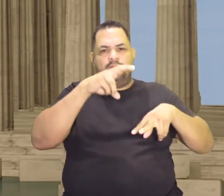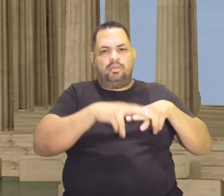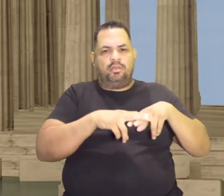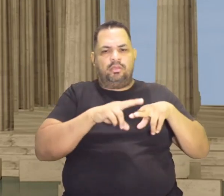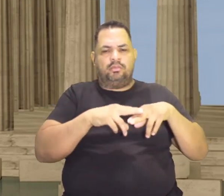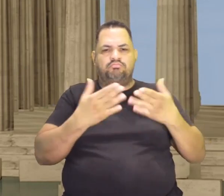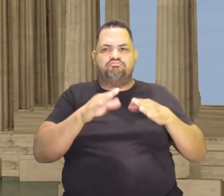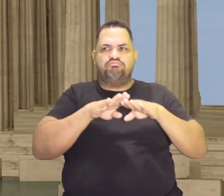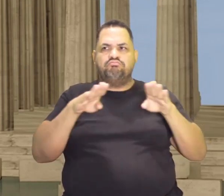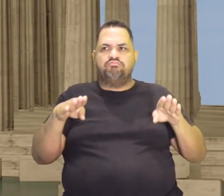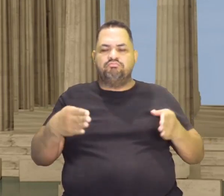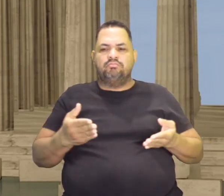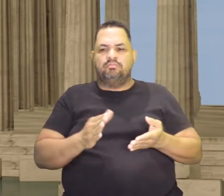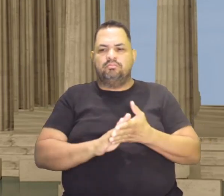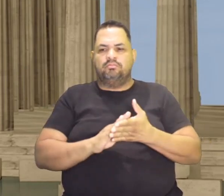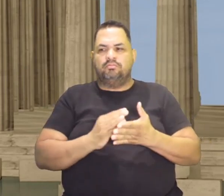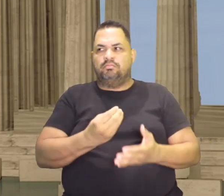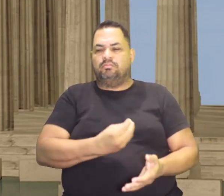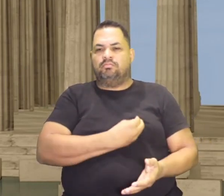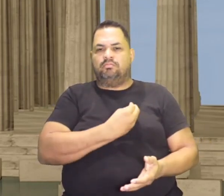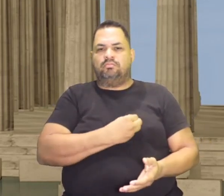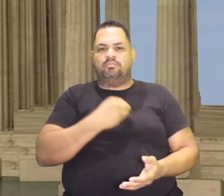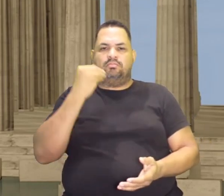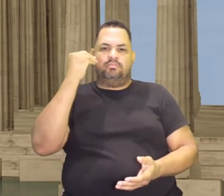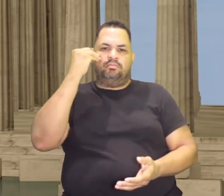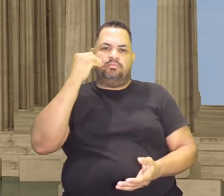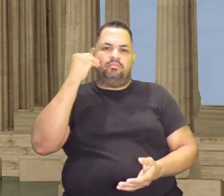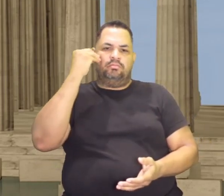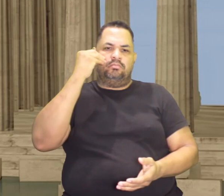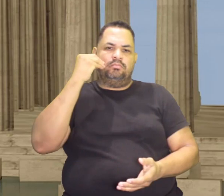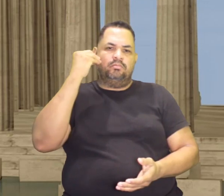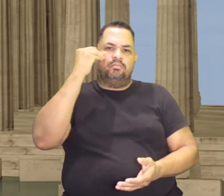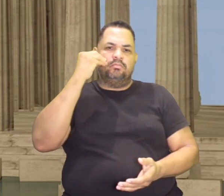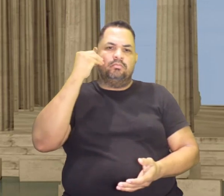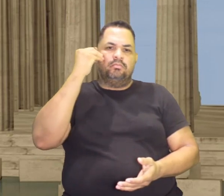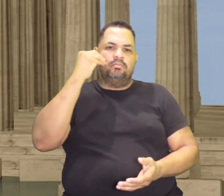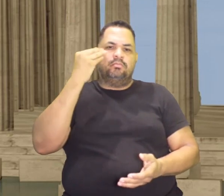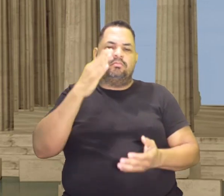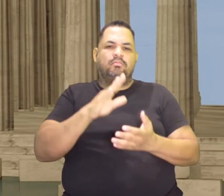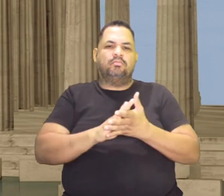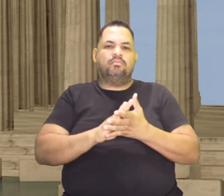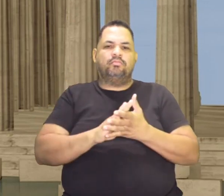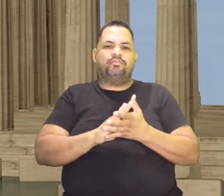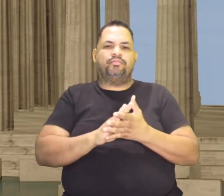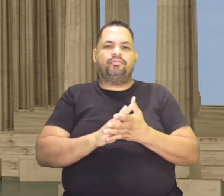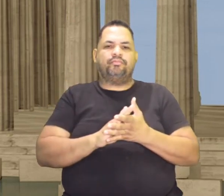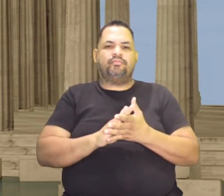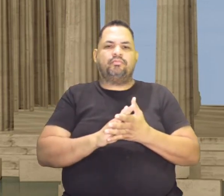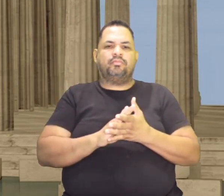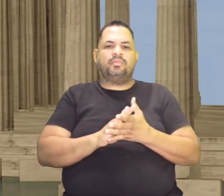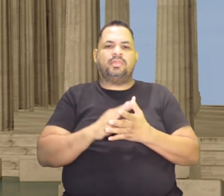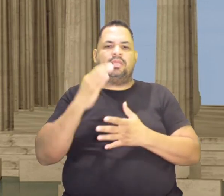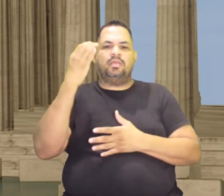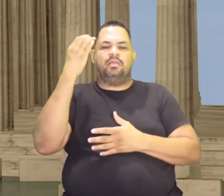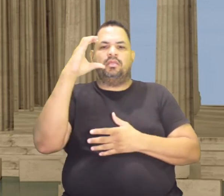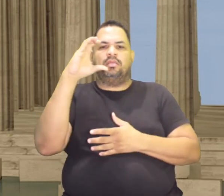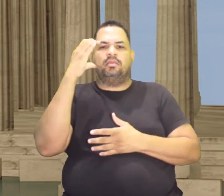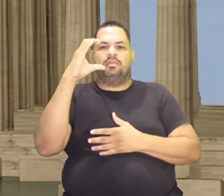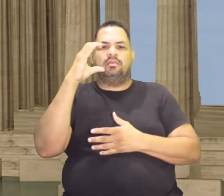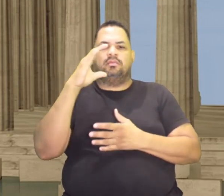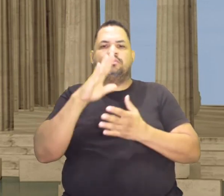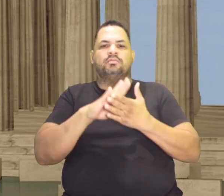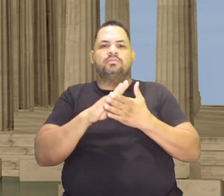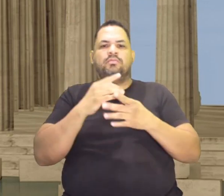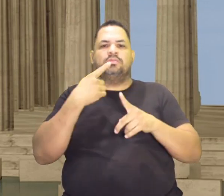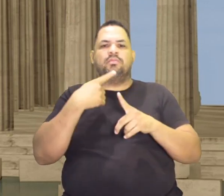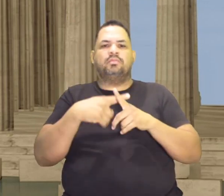ou um cercado, eu estou vivendo o quê? Uma experiência. Isso é empirismo. E a ciência, ela está a par